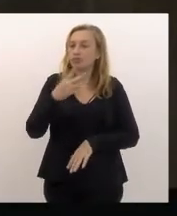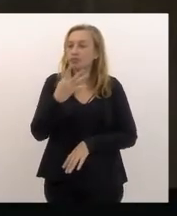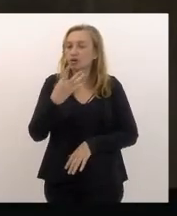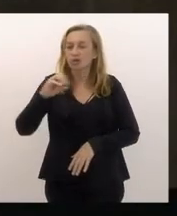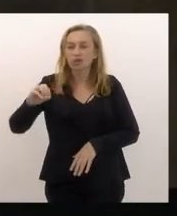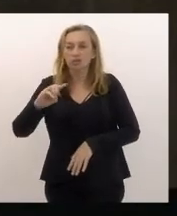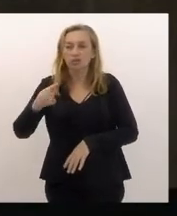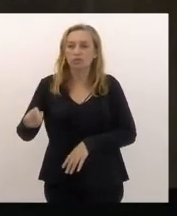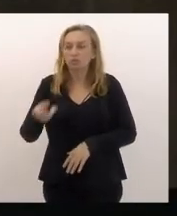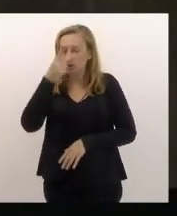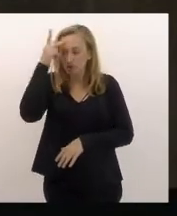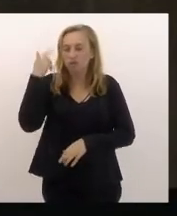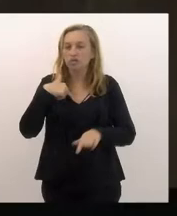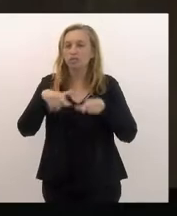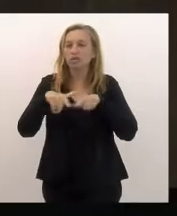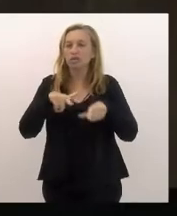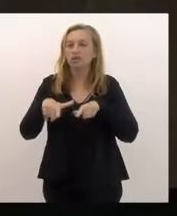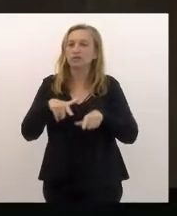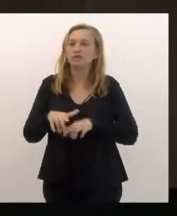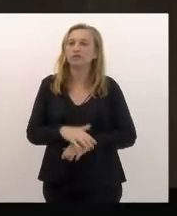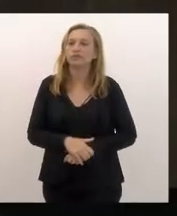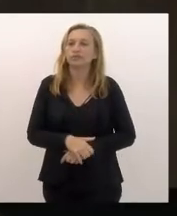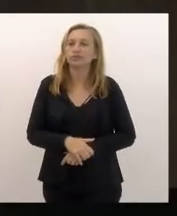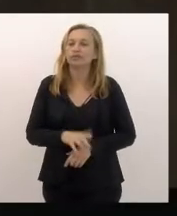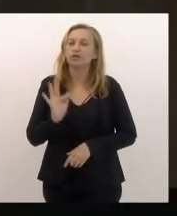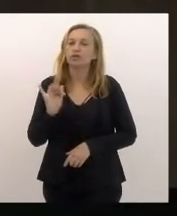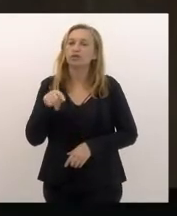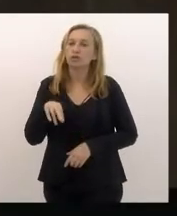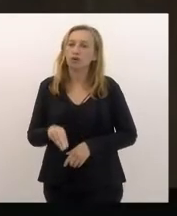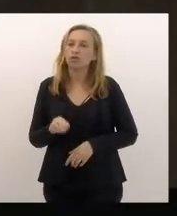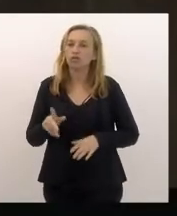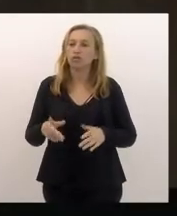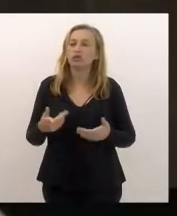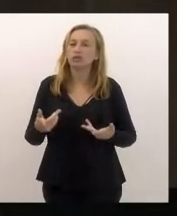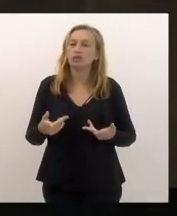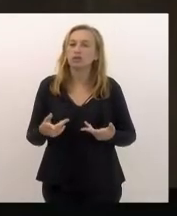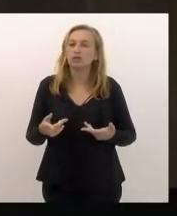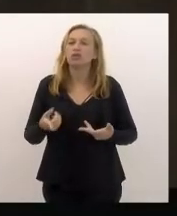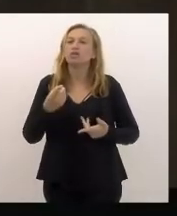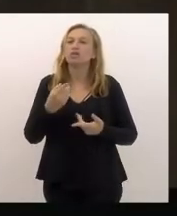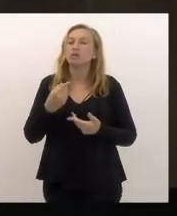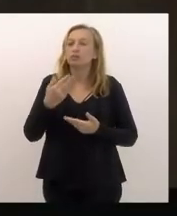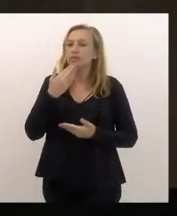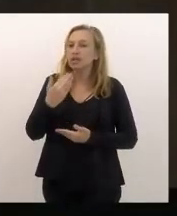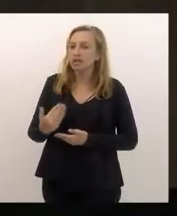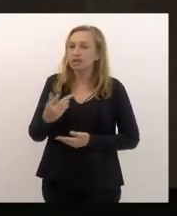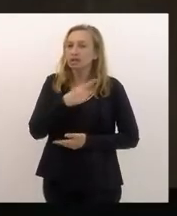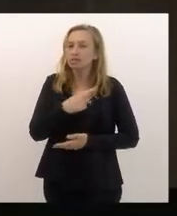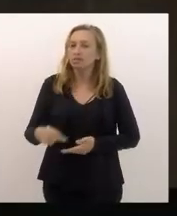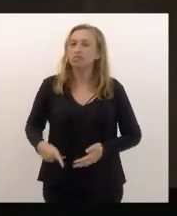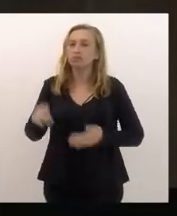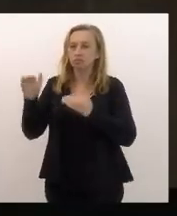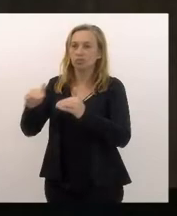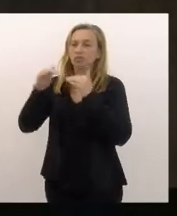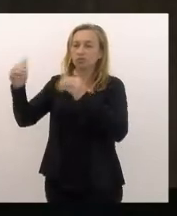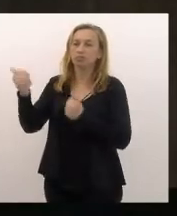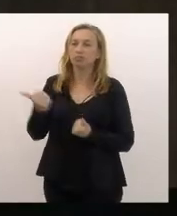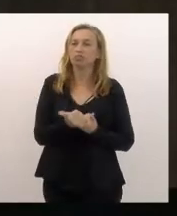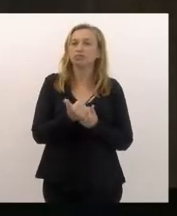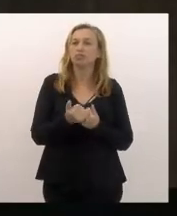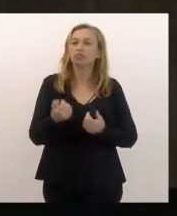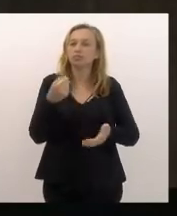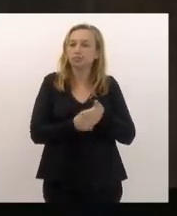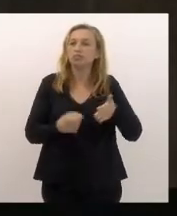mil trabalhadores. Sendo assim, o Fórum vem, pelo presente ofício, solicitar a Vossa Excelência apoio à luta dos